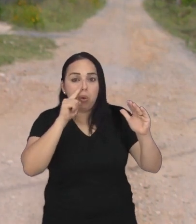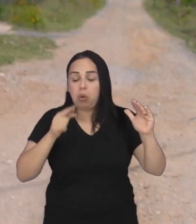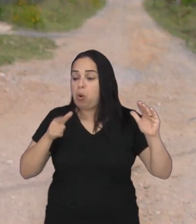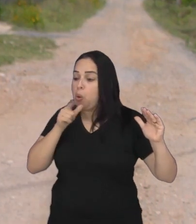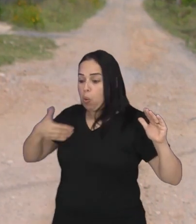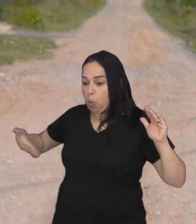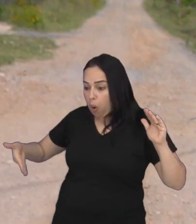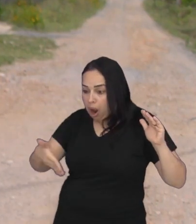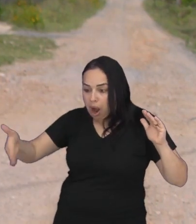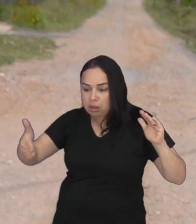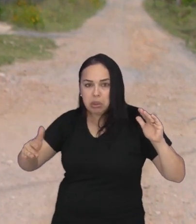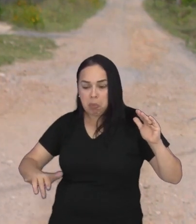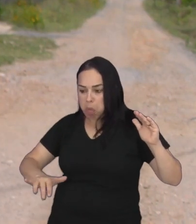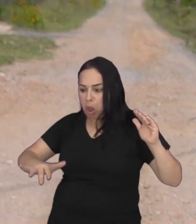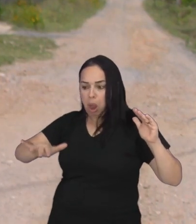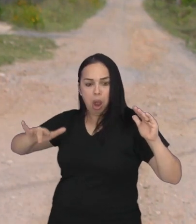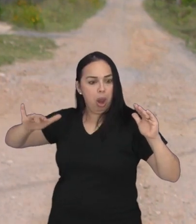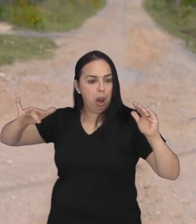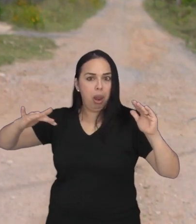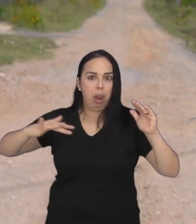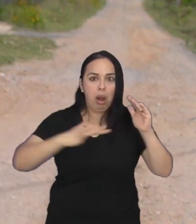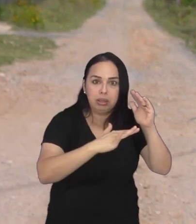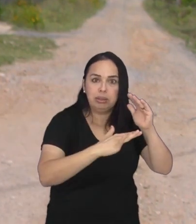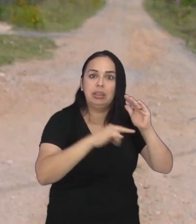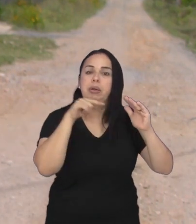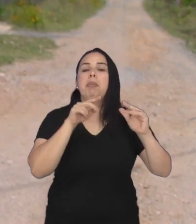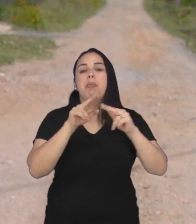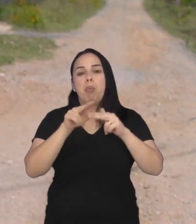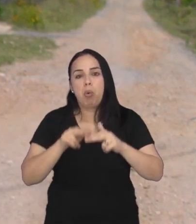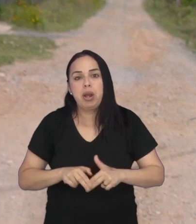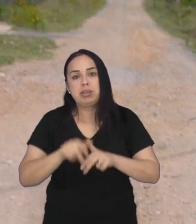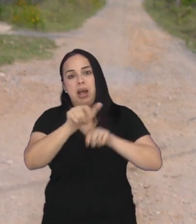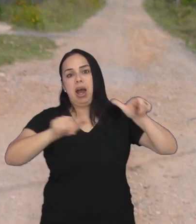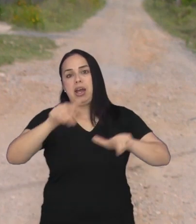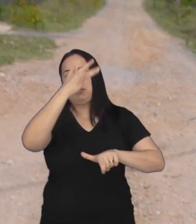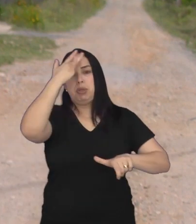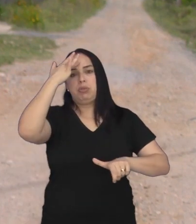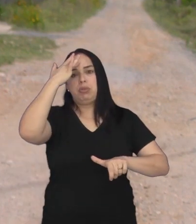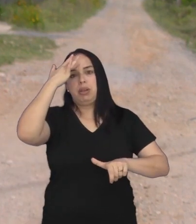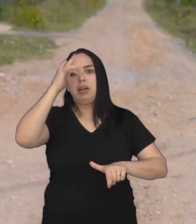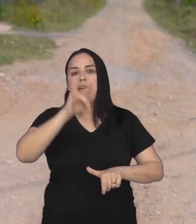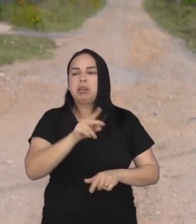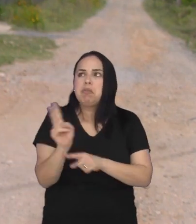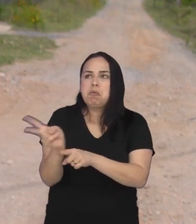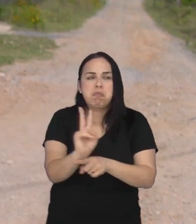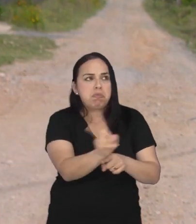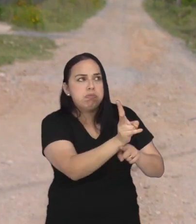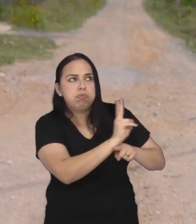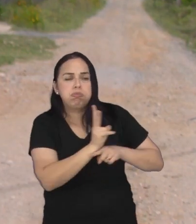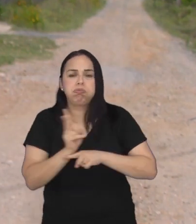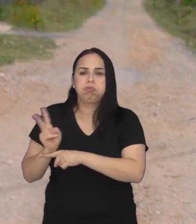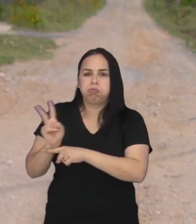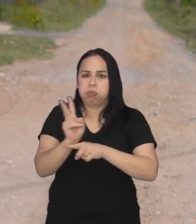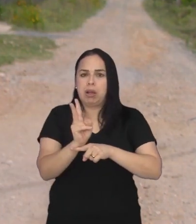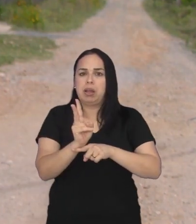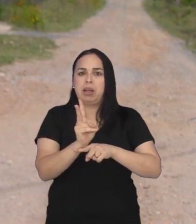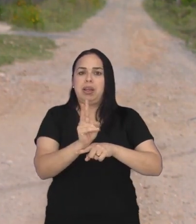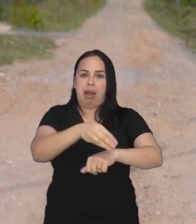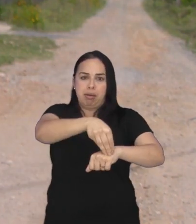combate ao bullying e cyberbullying, o governo federal sancionou uma lei para incluir os atos de intimidação